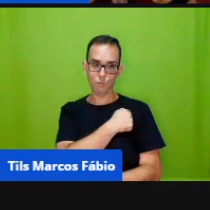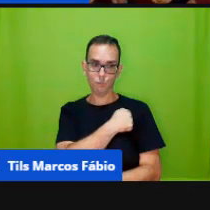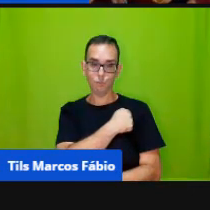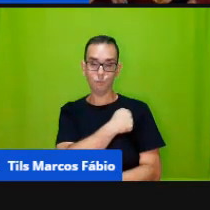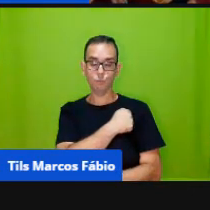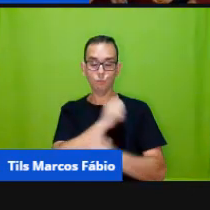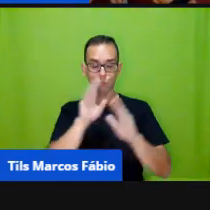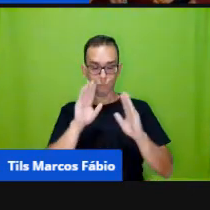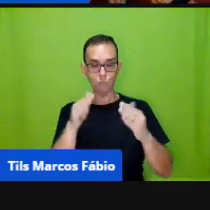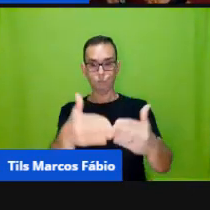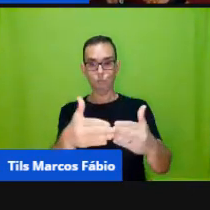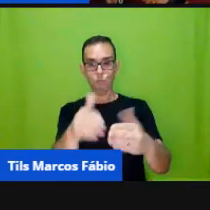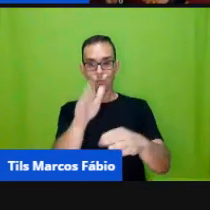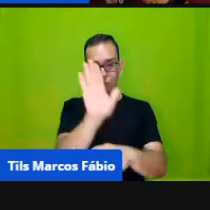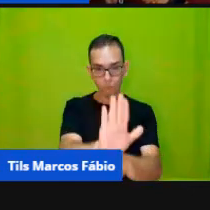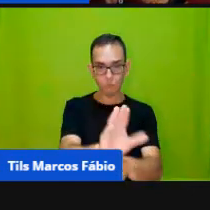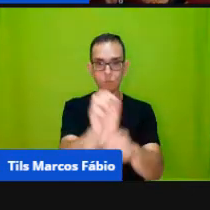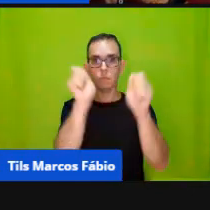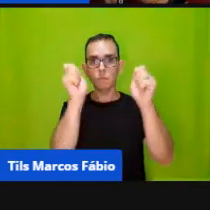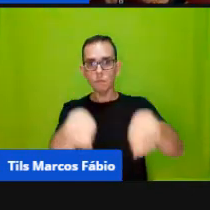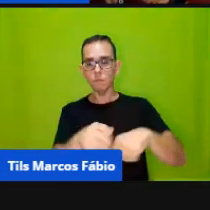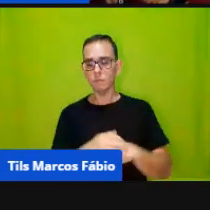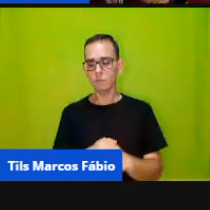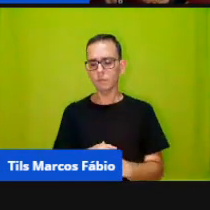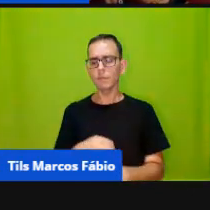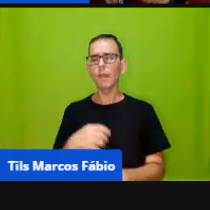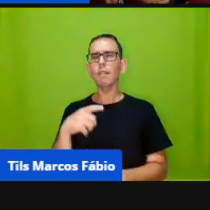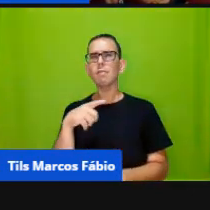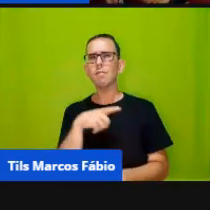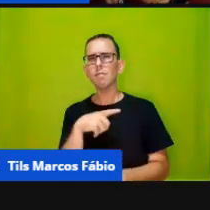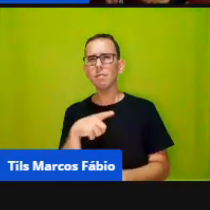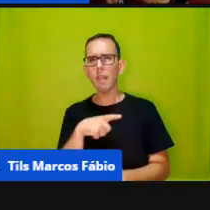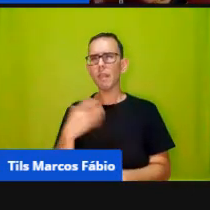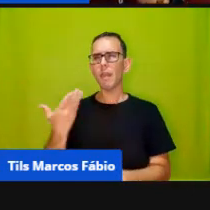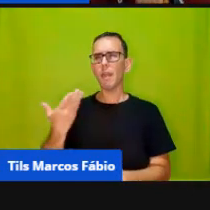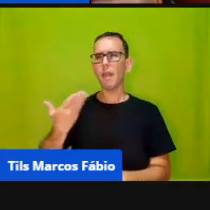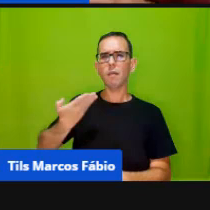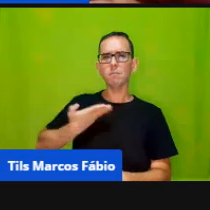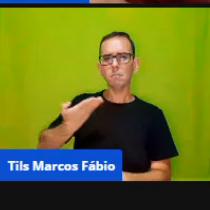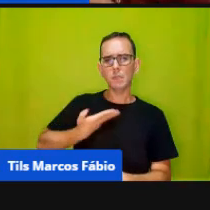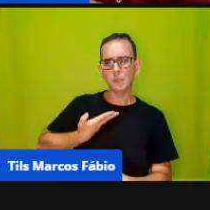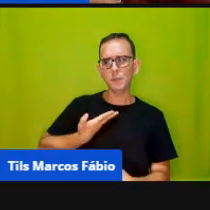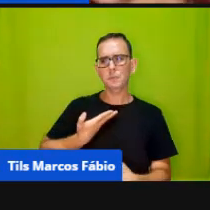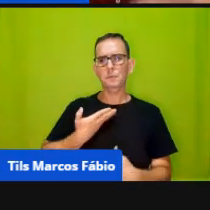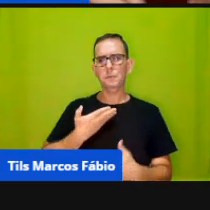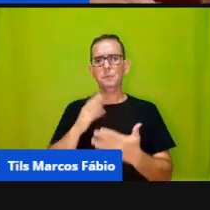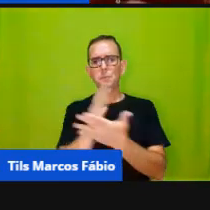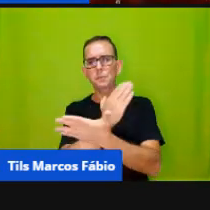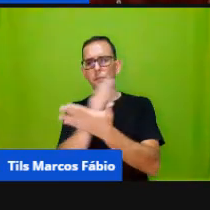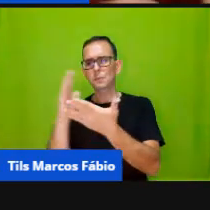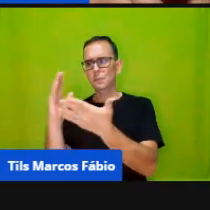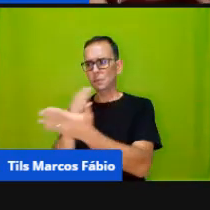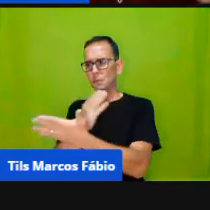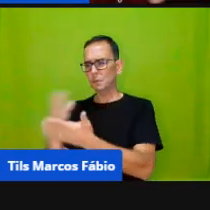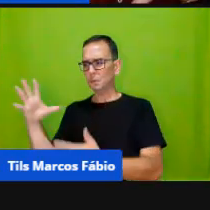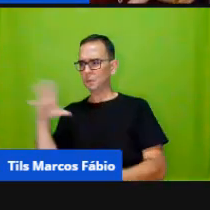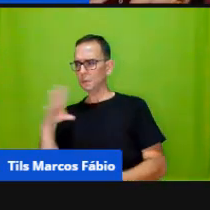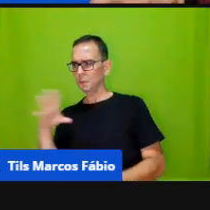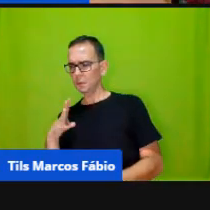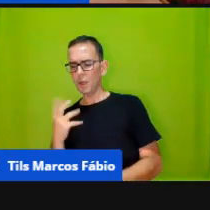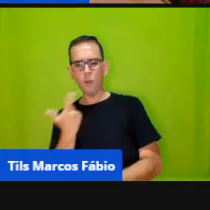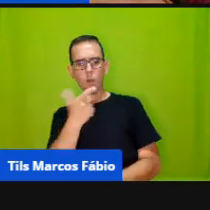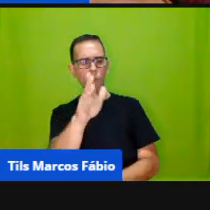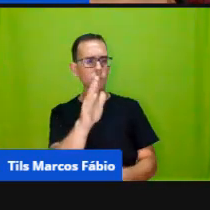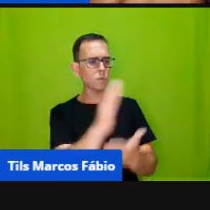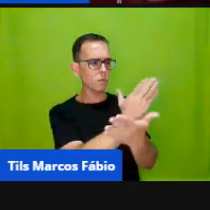esportiva. Eu tenho amigos, alguns mais ricos, outros mais pobres e